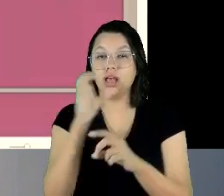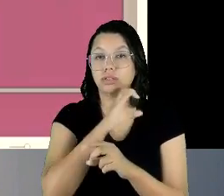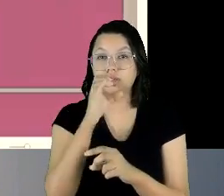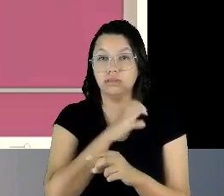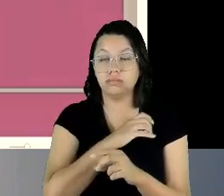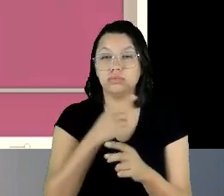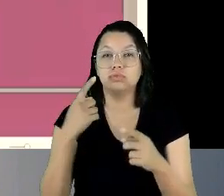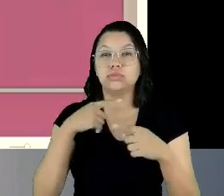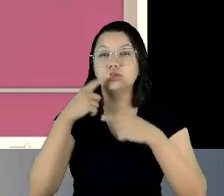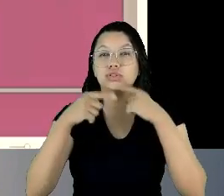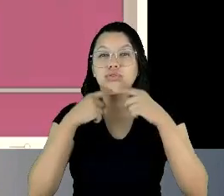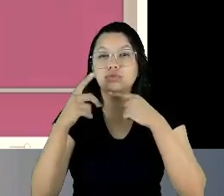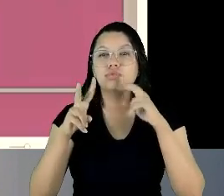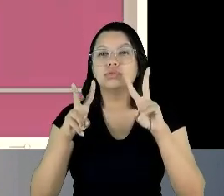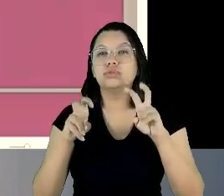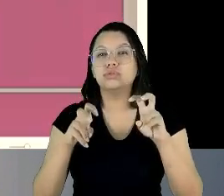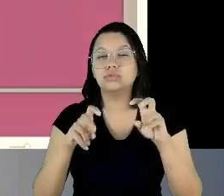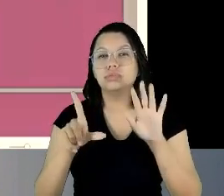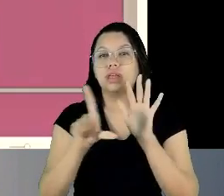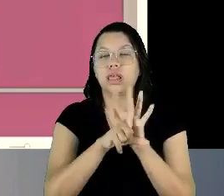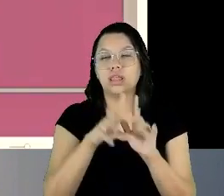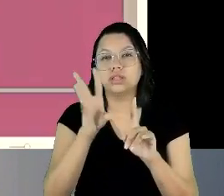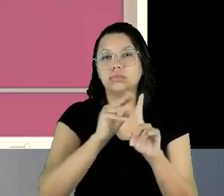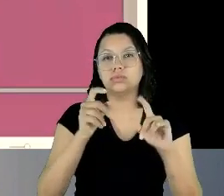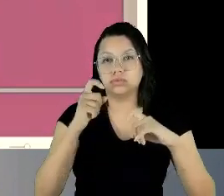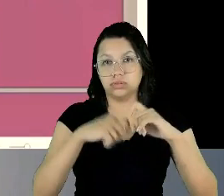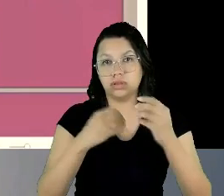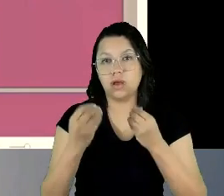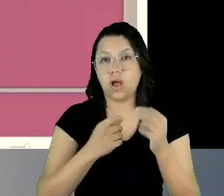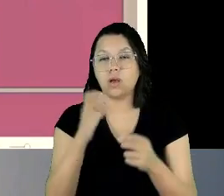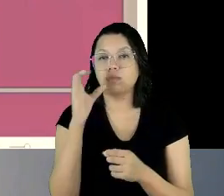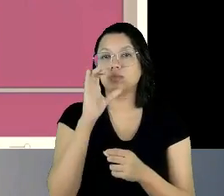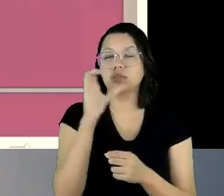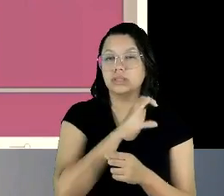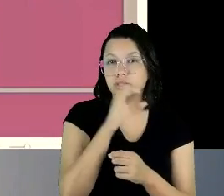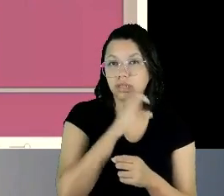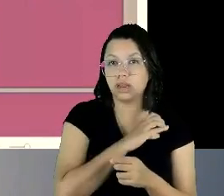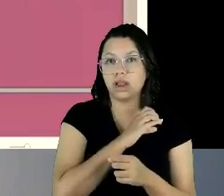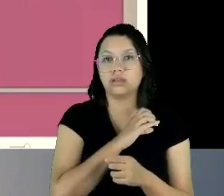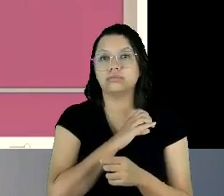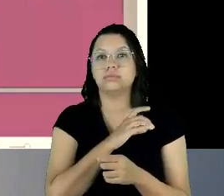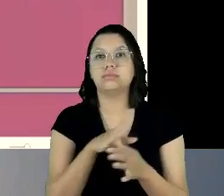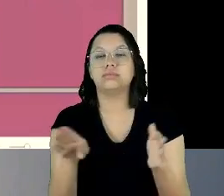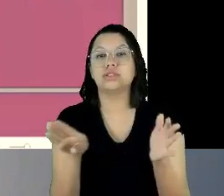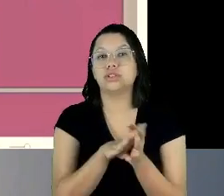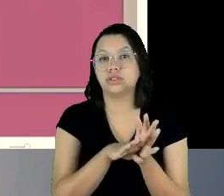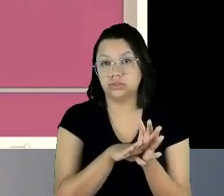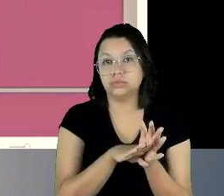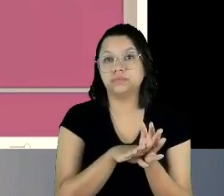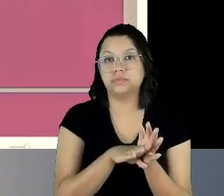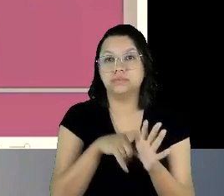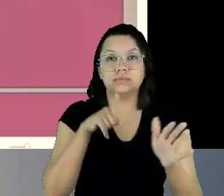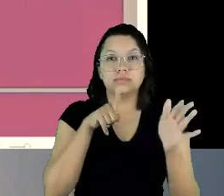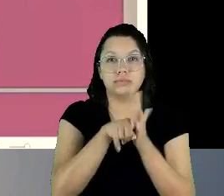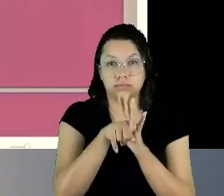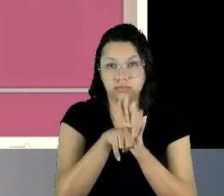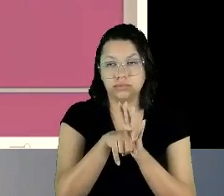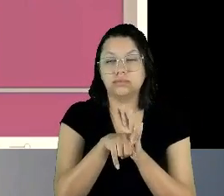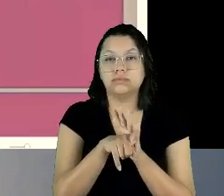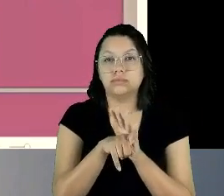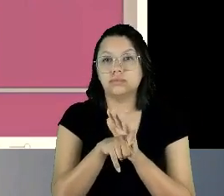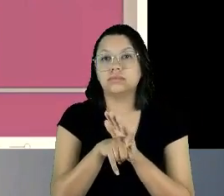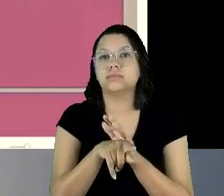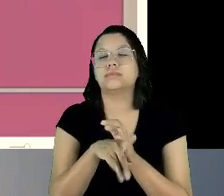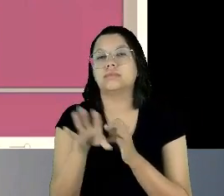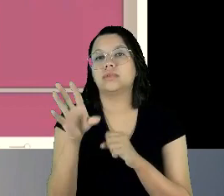com dúvidas sobre a aplicação da importunação sexual, então formas de acelerar um pouco a chegar nas perguntas e nos